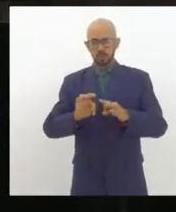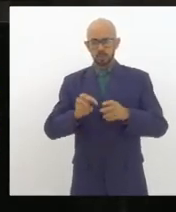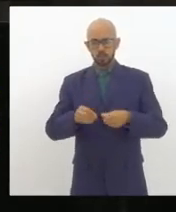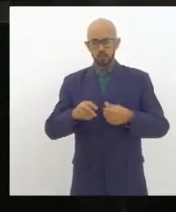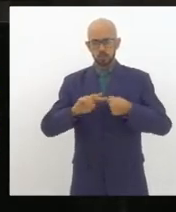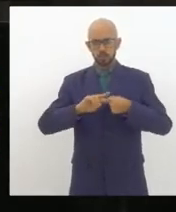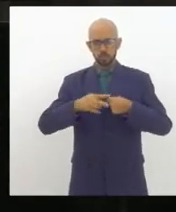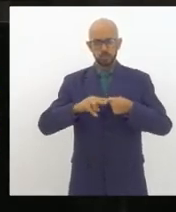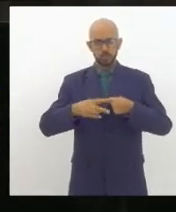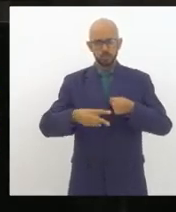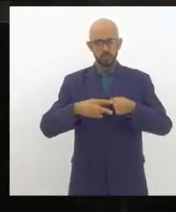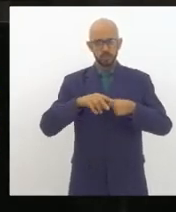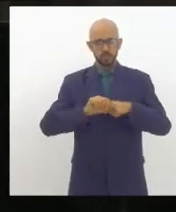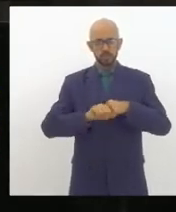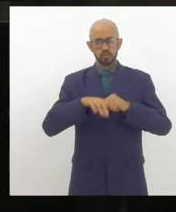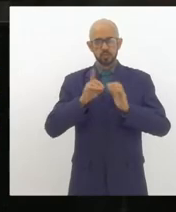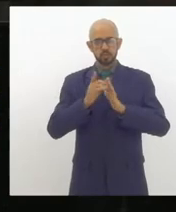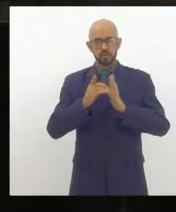do decreto